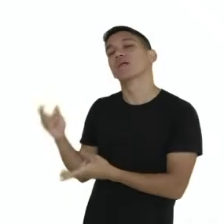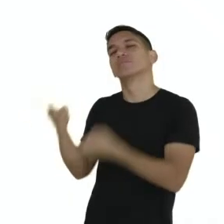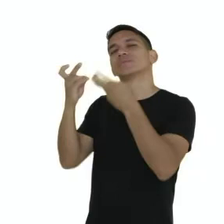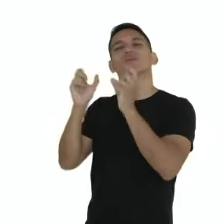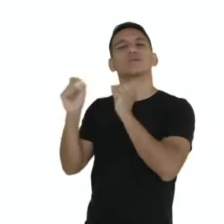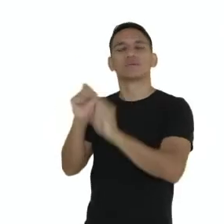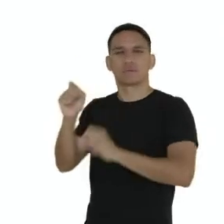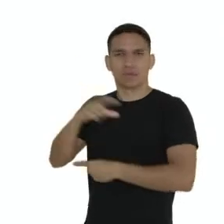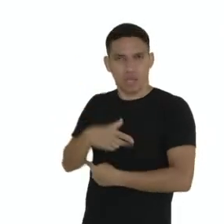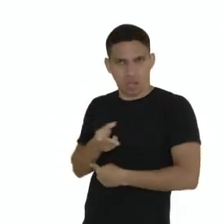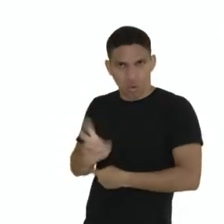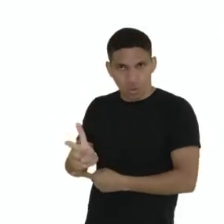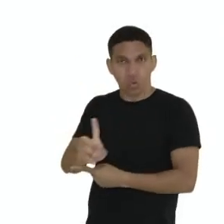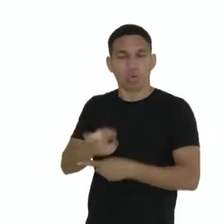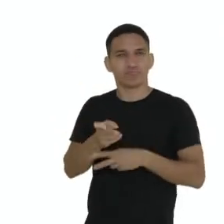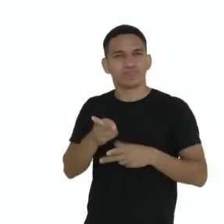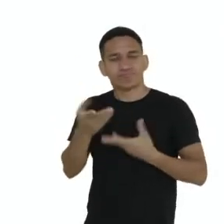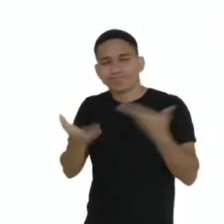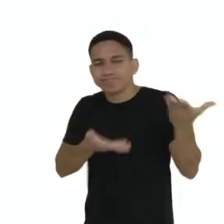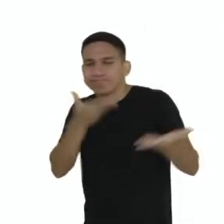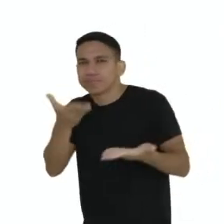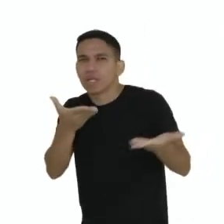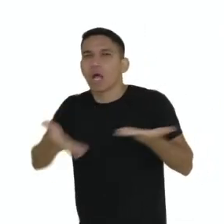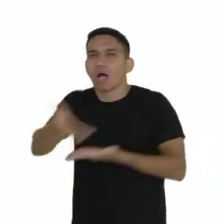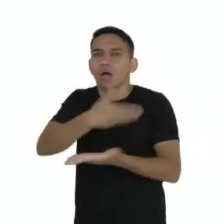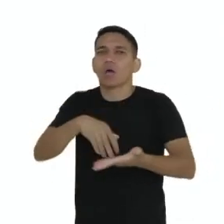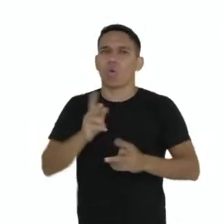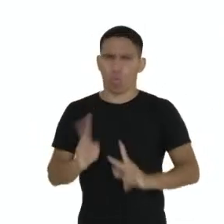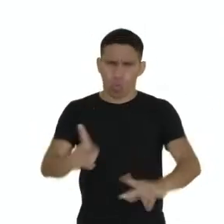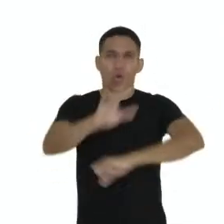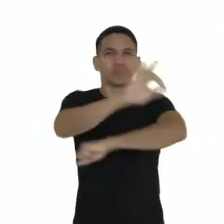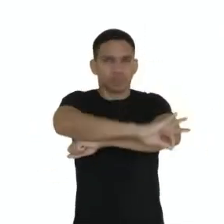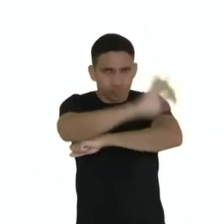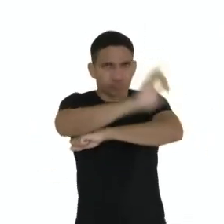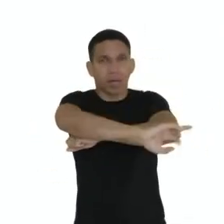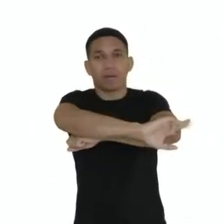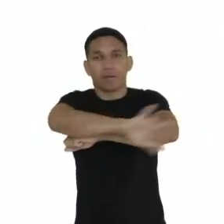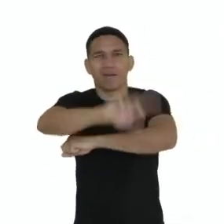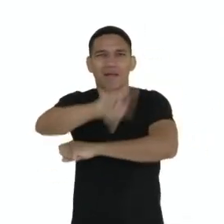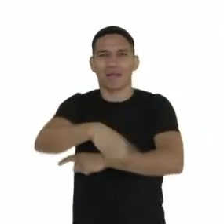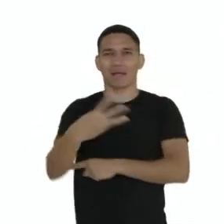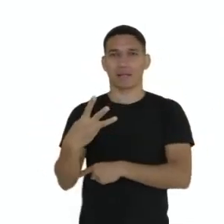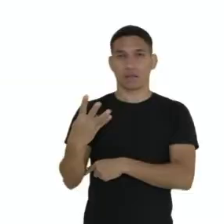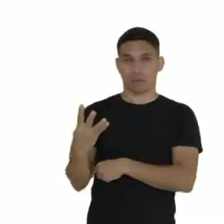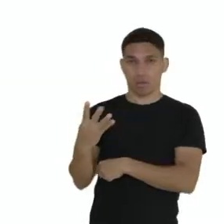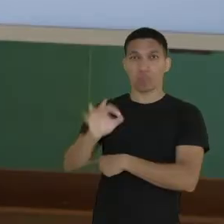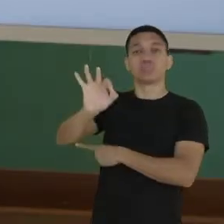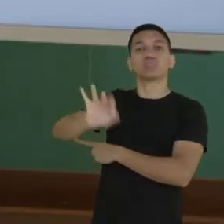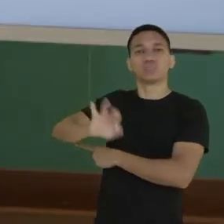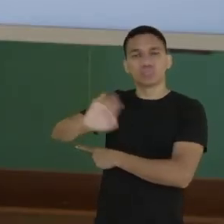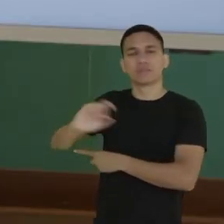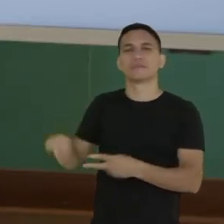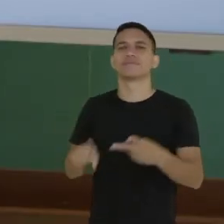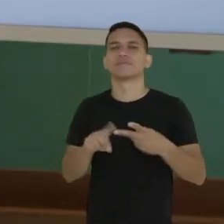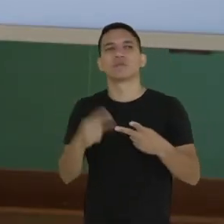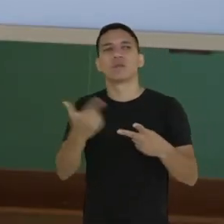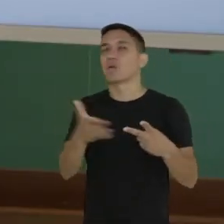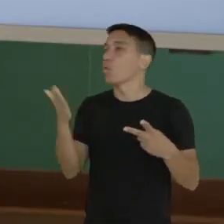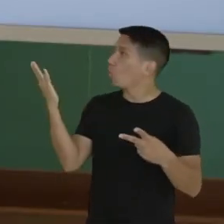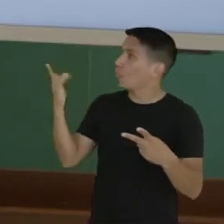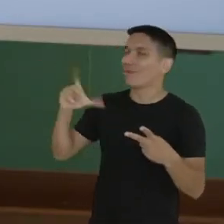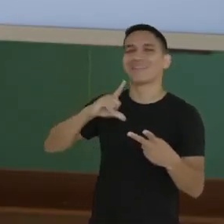aqui, ainda nessa brincadeira, nós temos o petróleo e os derivados, que equivale a 34%. Nós temos aqui, por exemplo, o